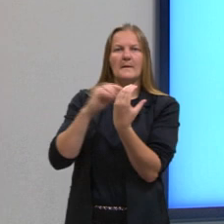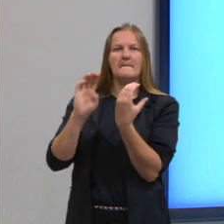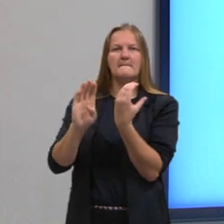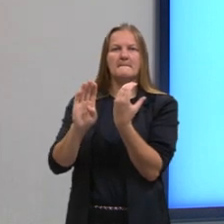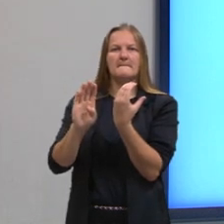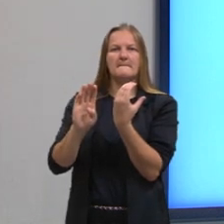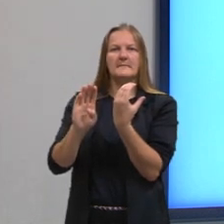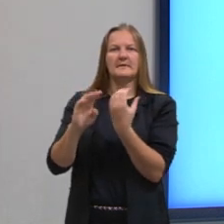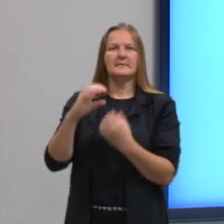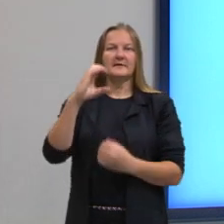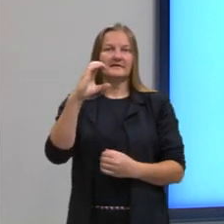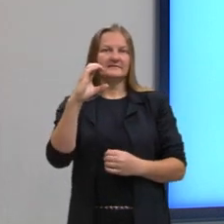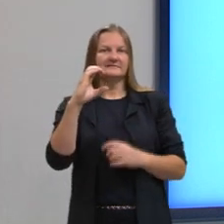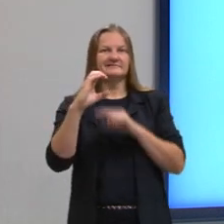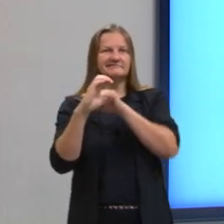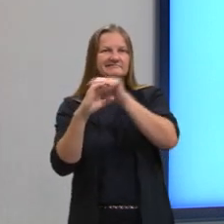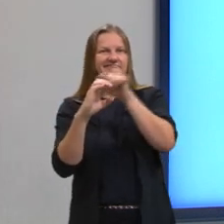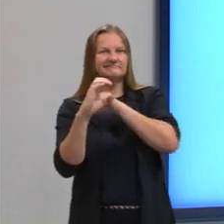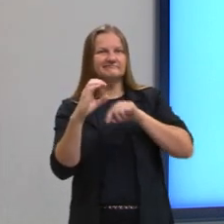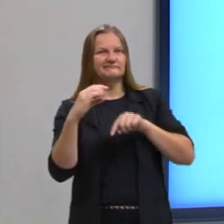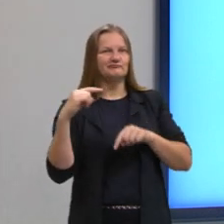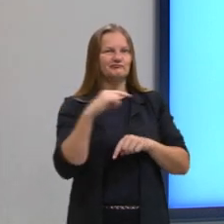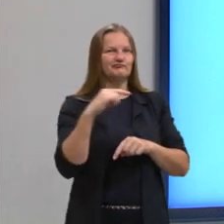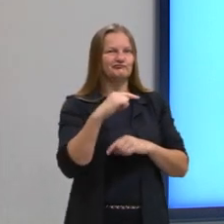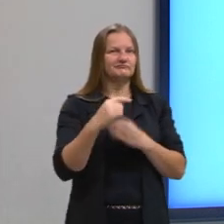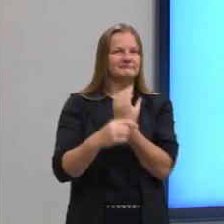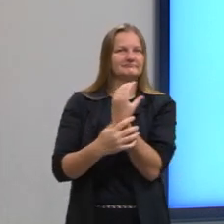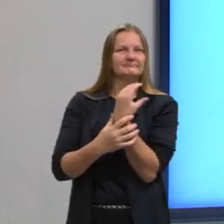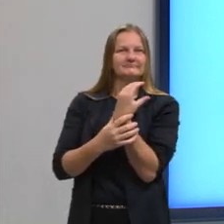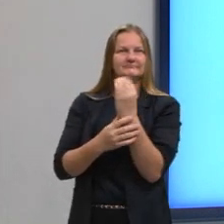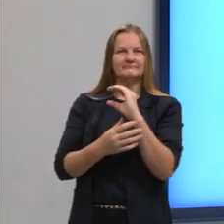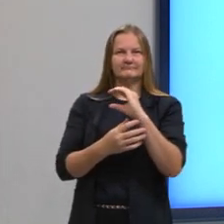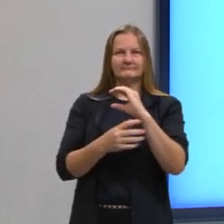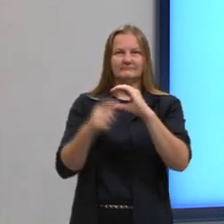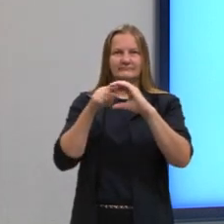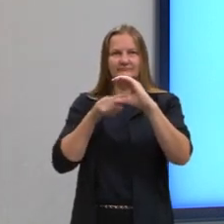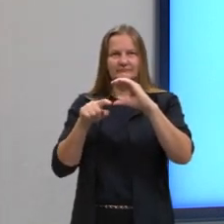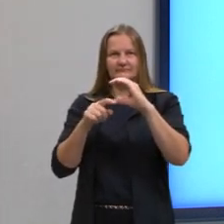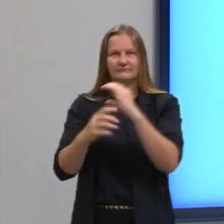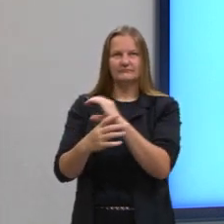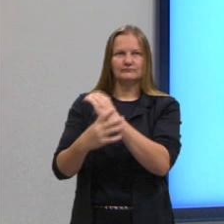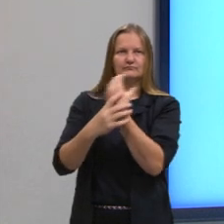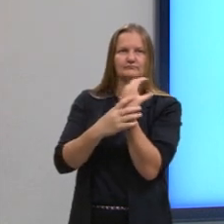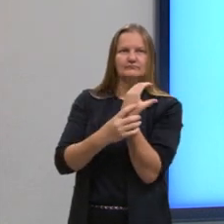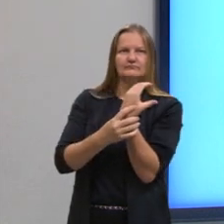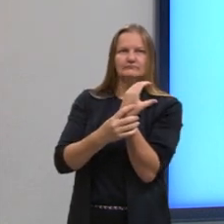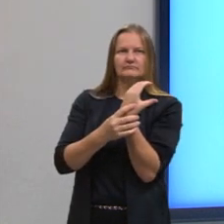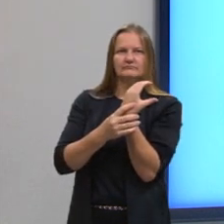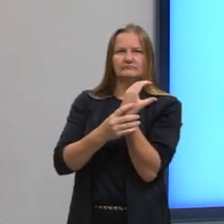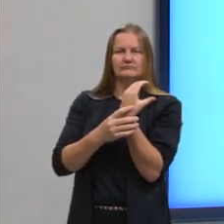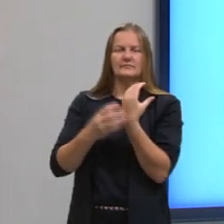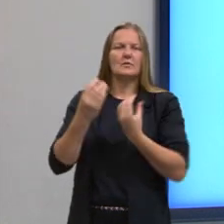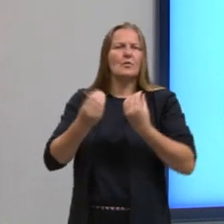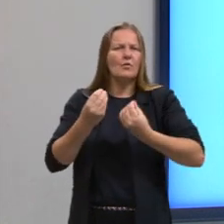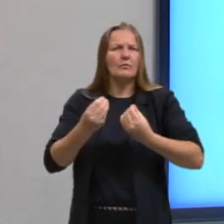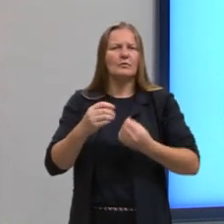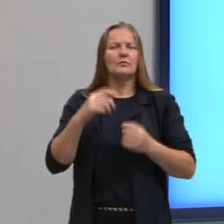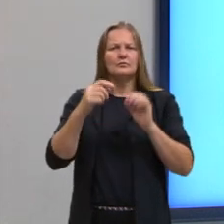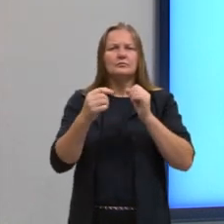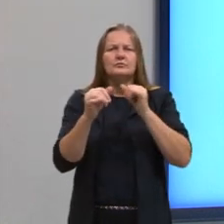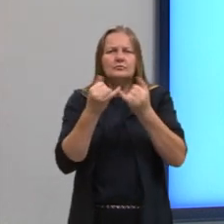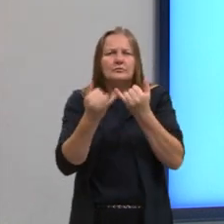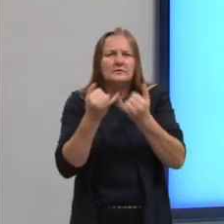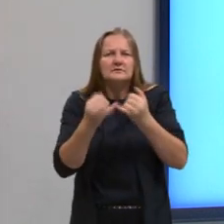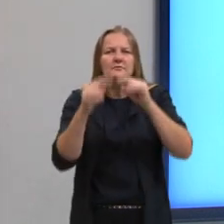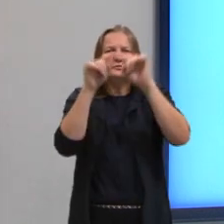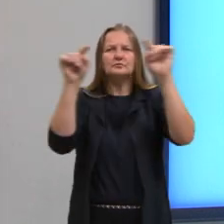parece um ser virado a Contender e Aqui nós temos dois exemplos vou trazer esses mesmos exemplos também para o quadro